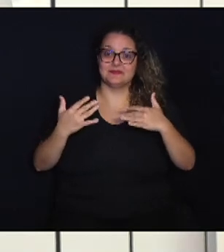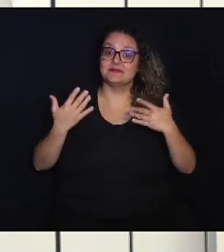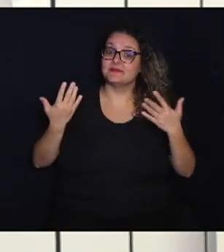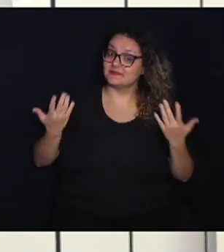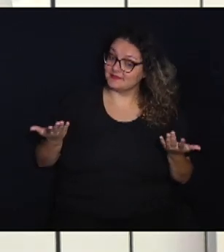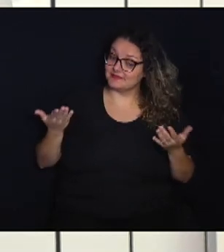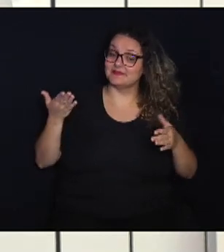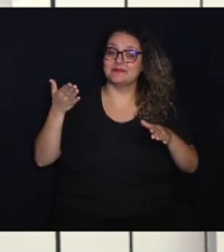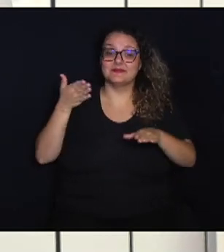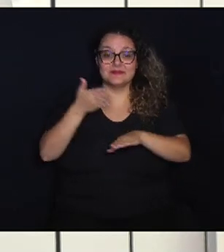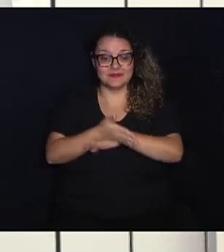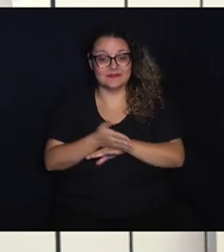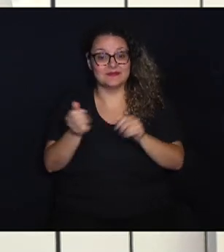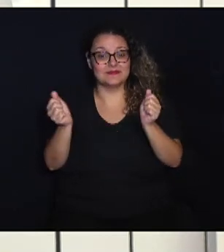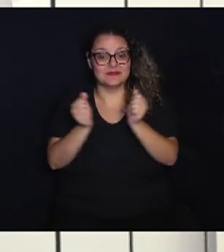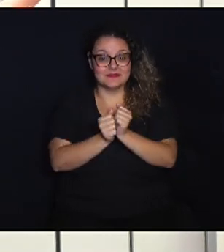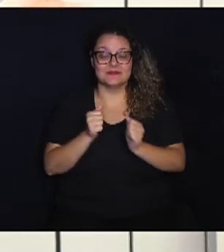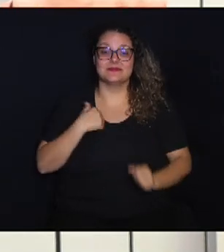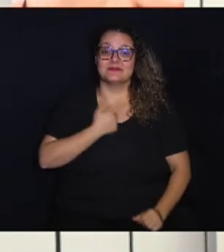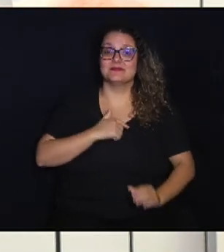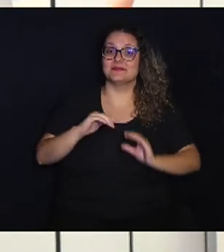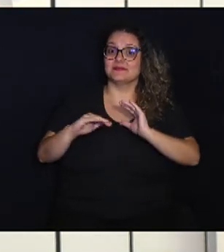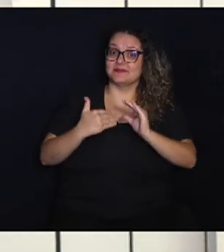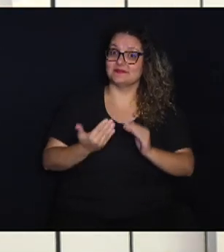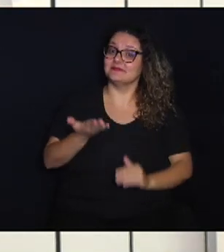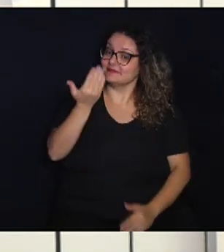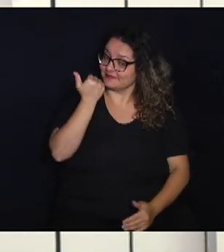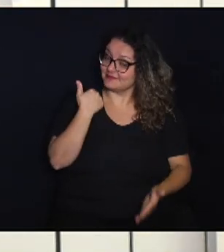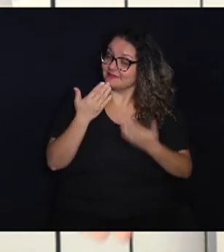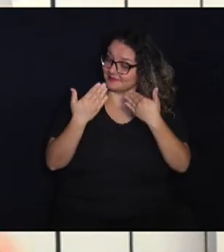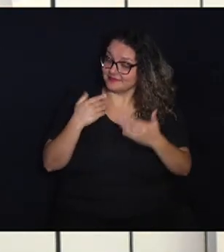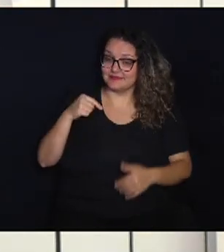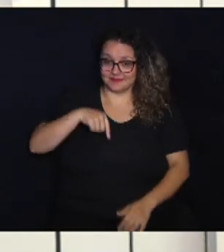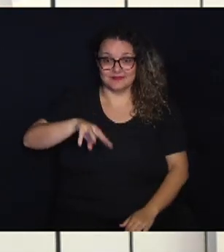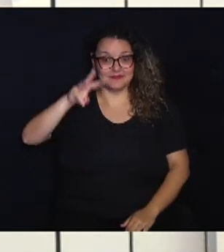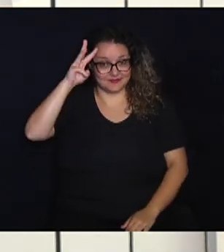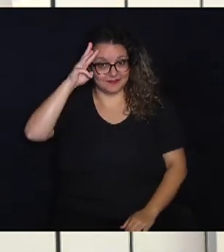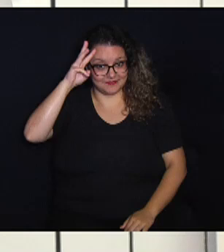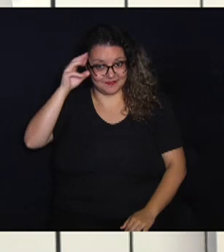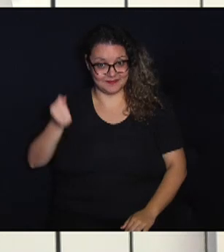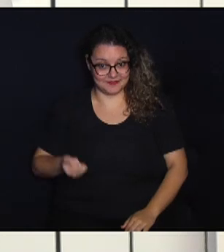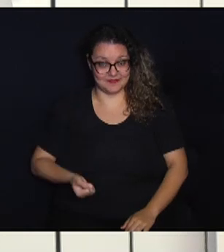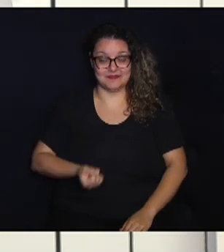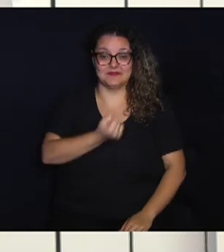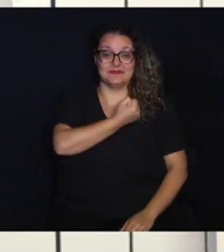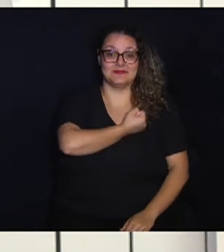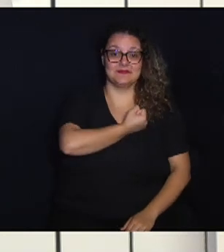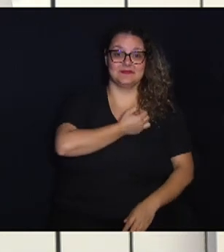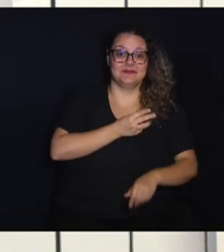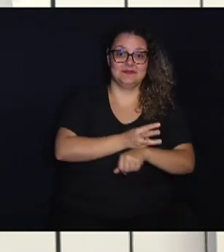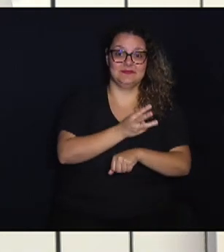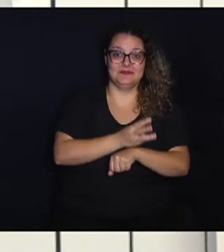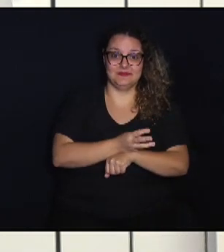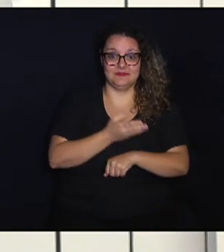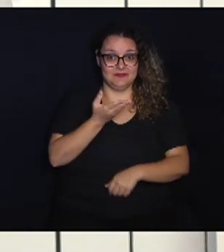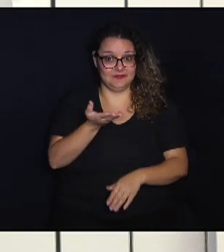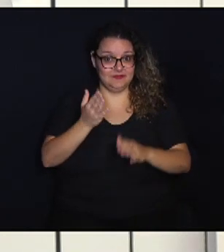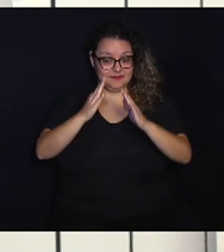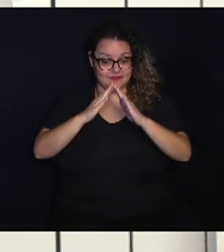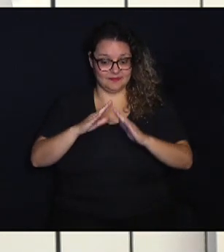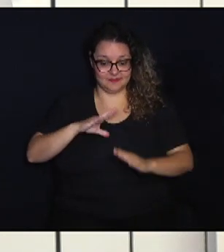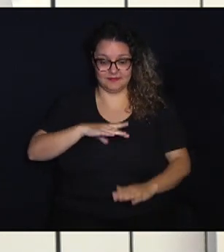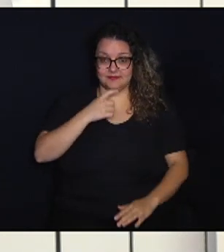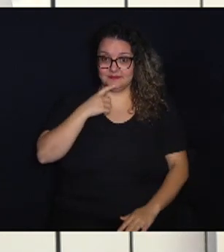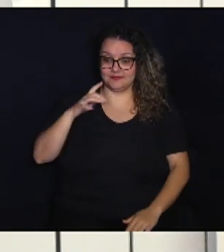e participe, mande a sua mensagem. Vamos conversar nesta terça-feira pelo número do nosso WhatsApp. 19 é o